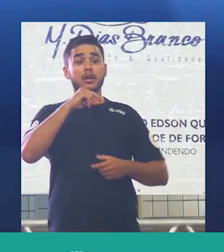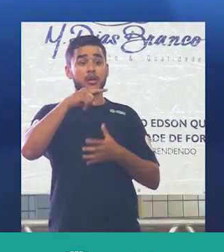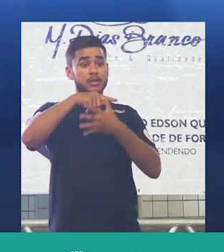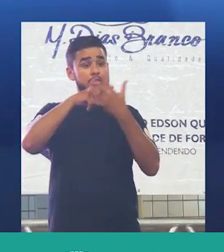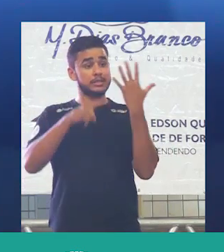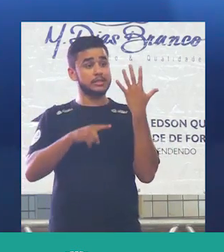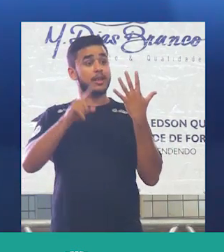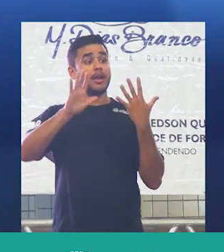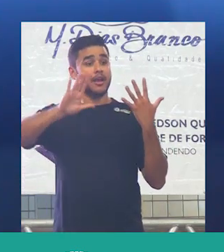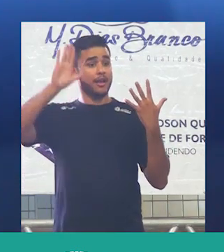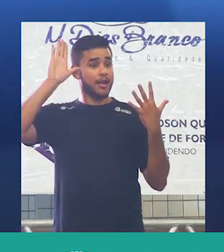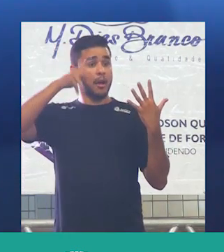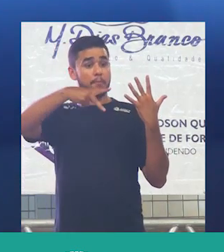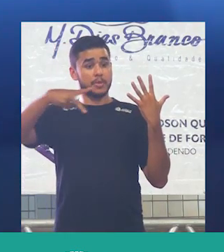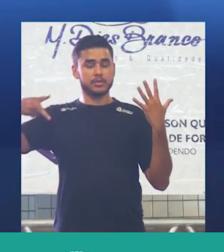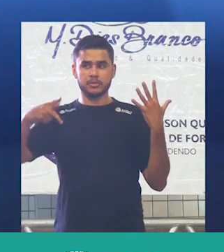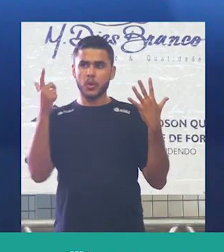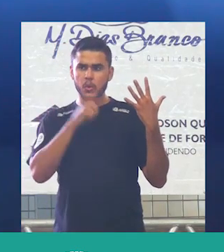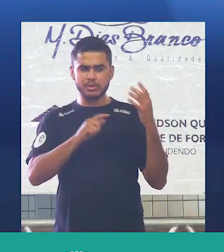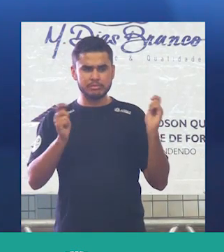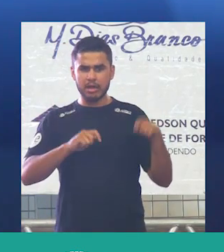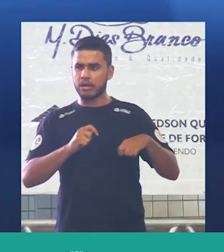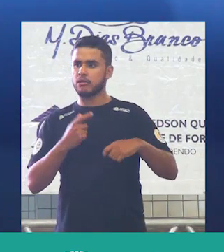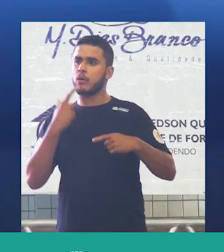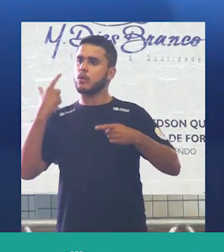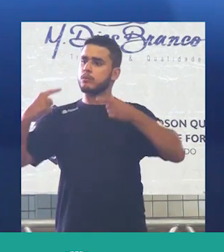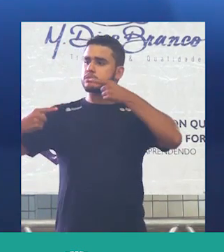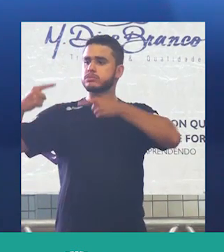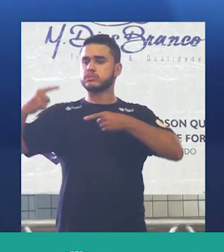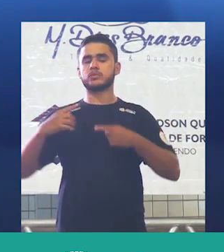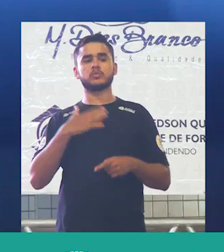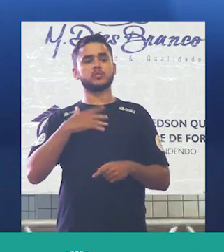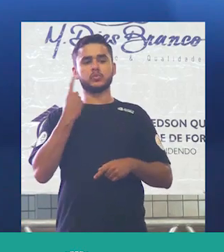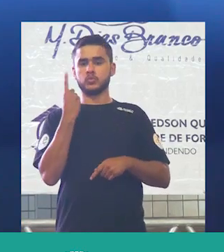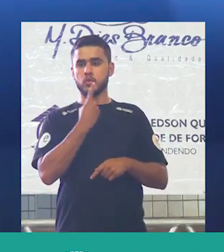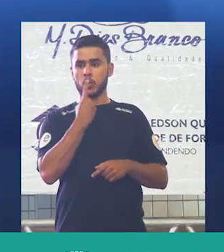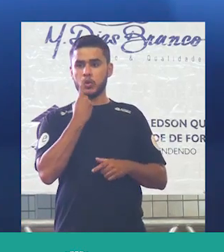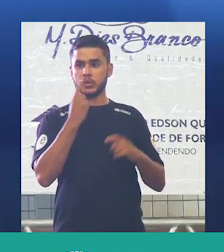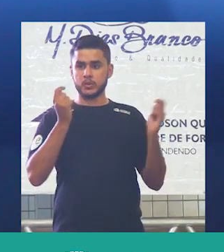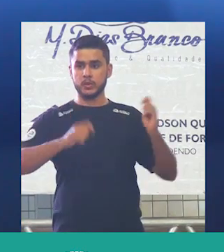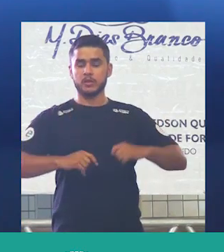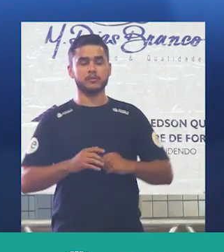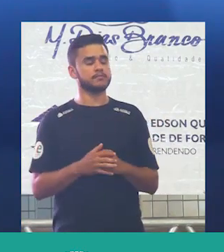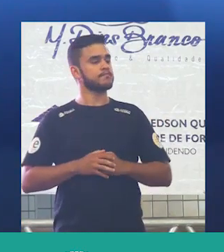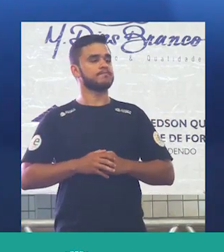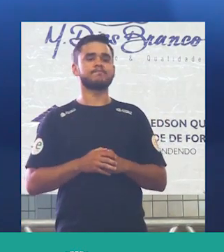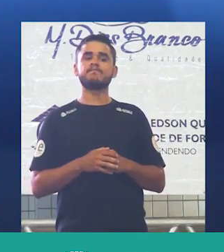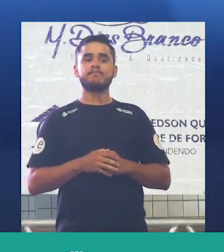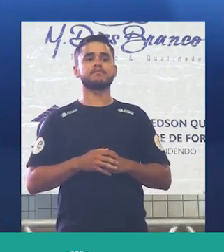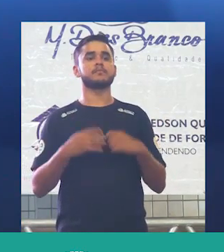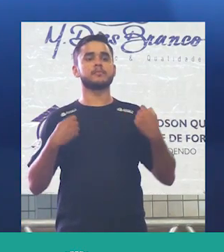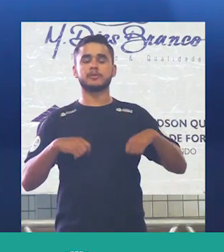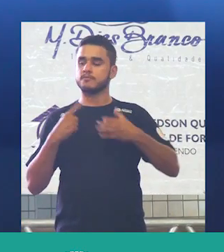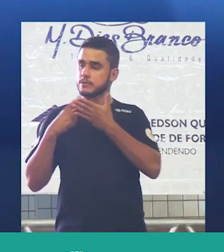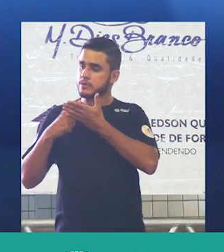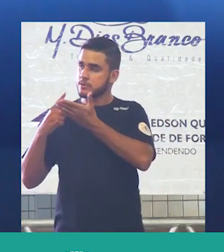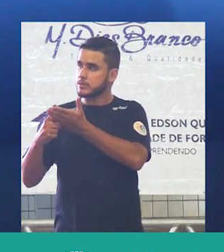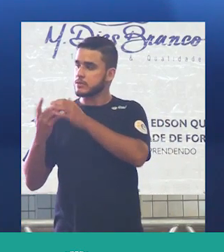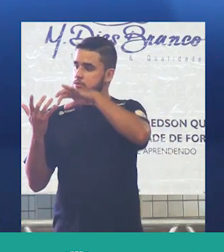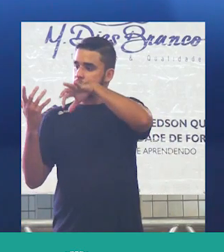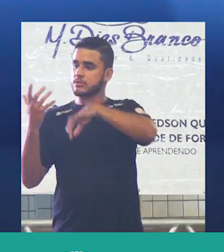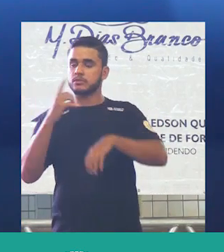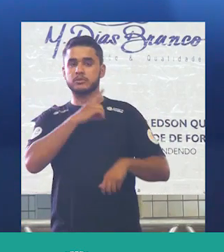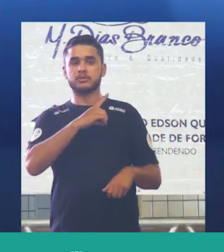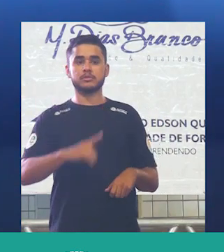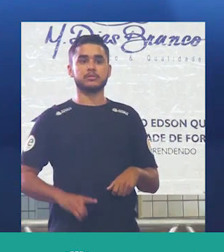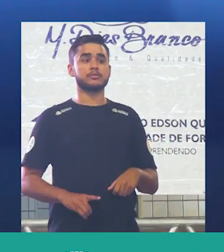estão aí na pesquisa, que eles vão ter força política para governar sozinho, né? Não tem que negociar com a Câmara dos